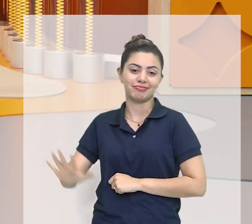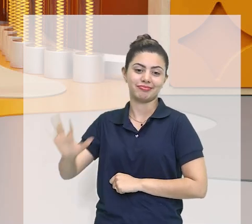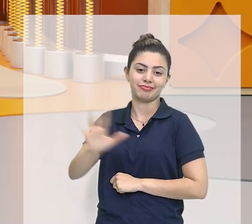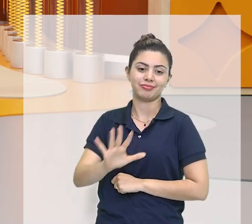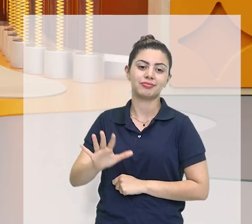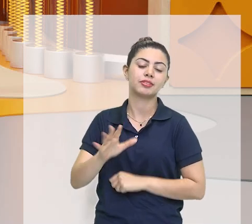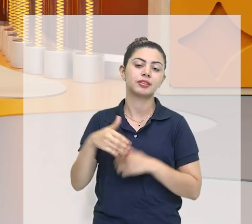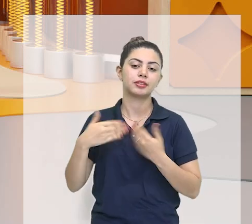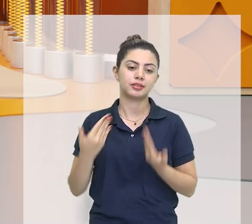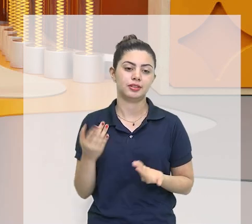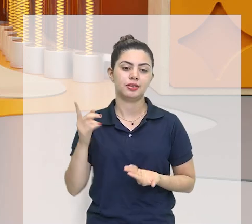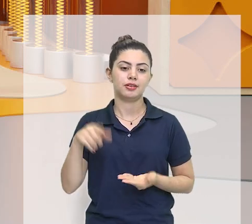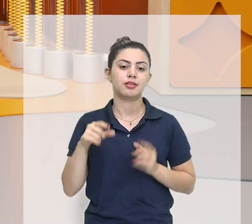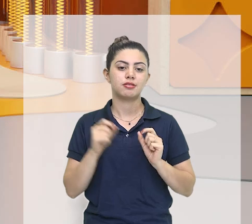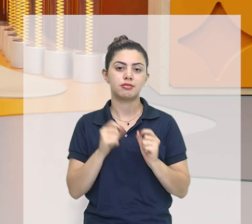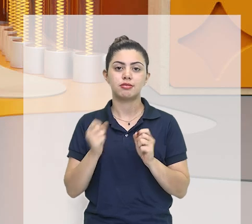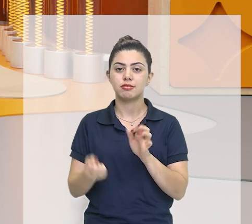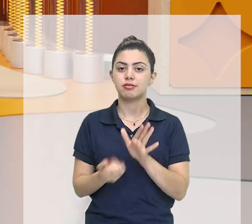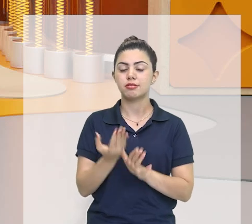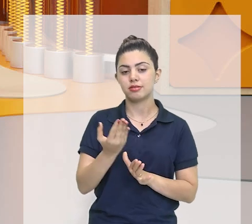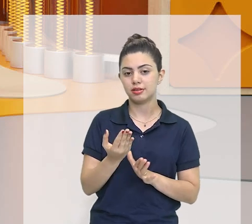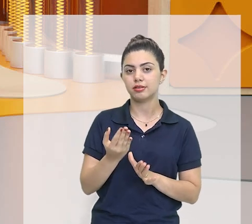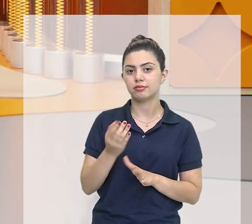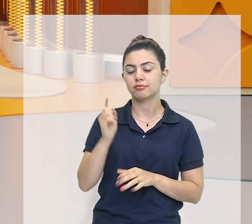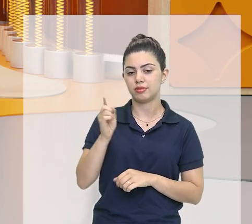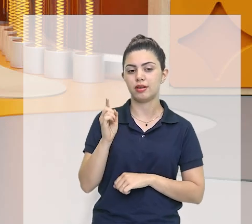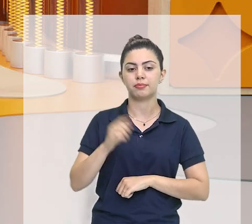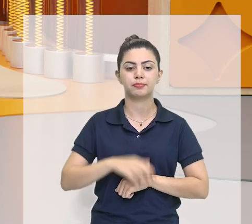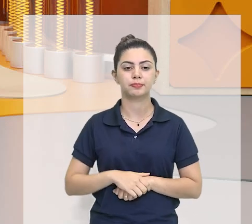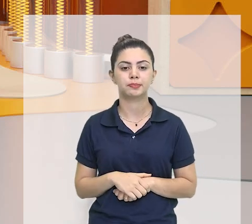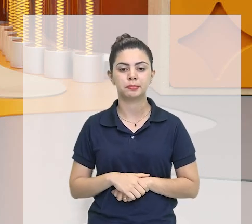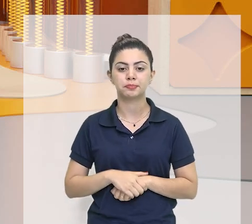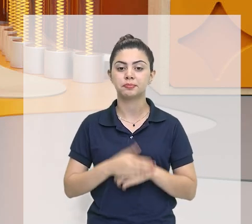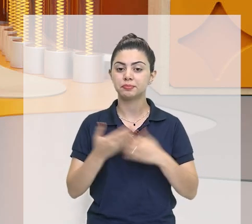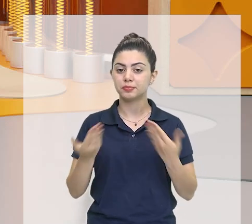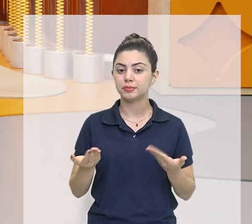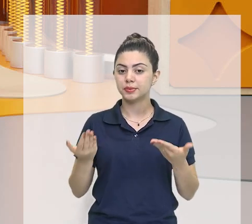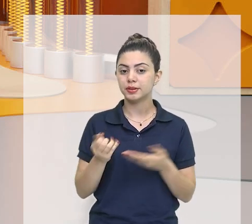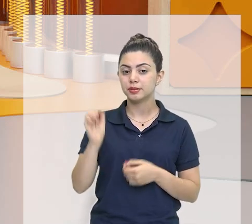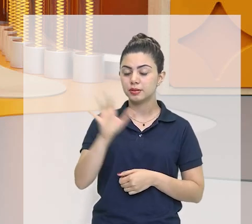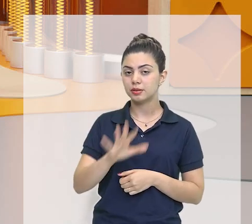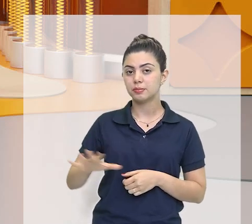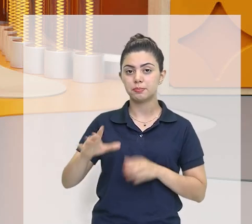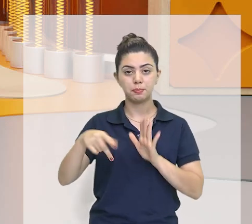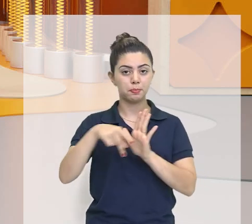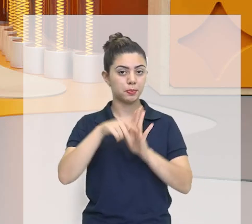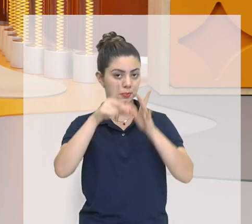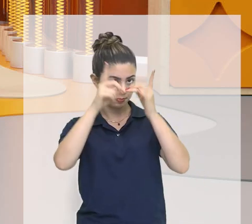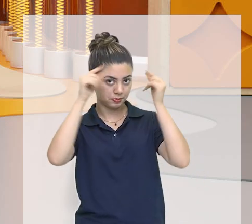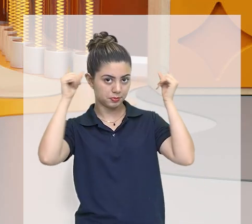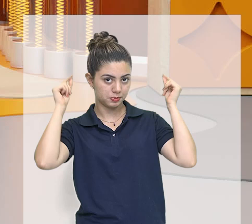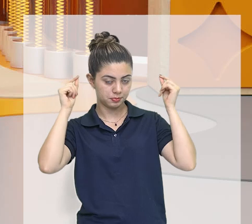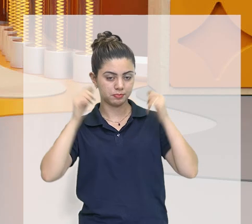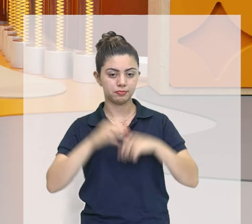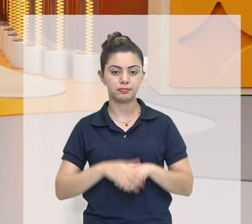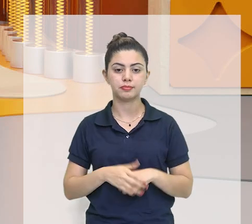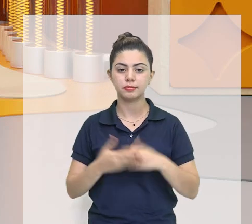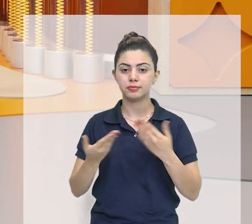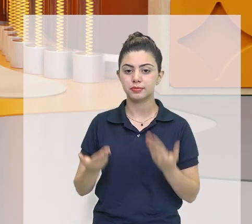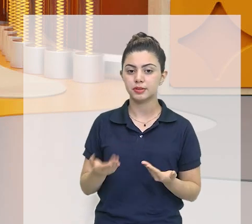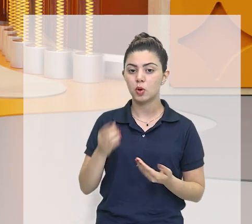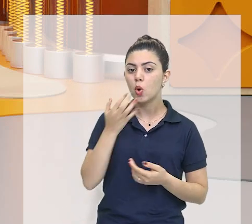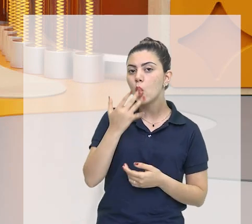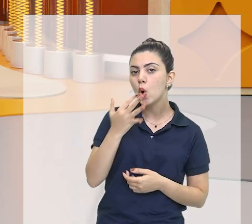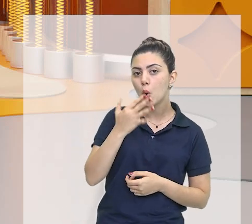foi formado, então, aí pelo Zeus, tá? Que é, então, aqui o mapa da Grécia. Exatamente por isso, nessa parte